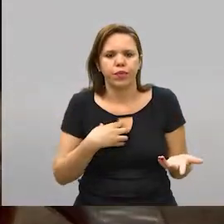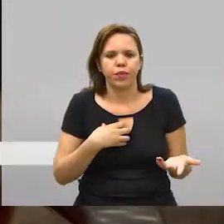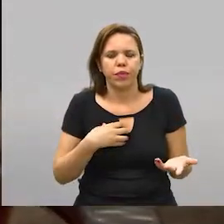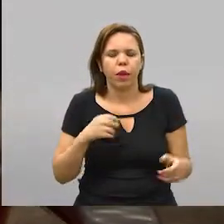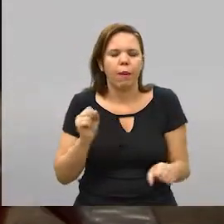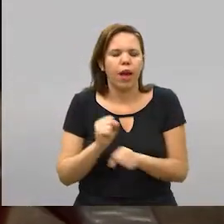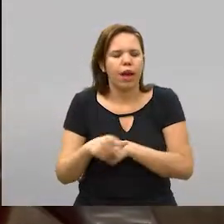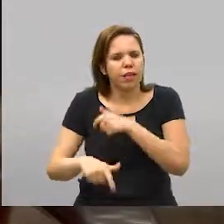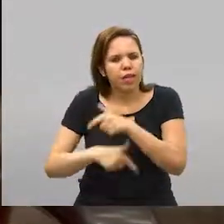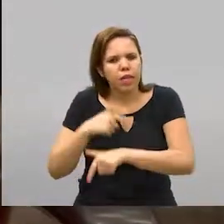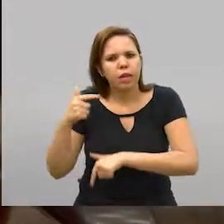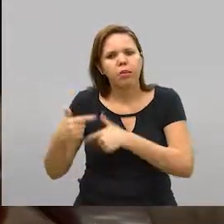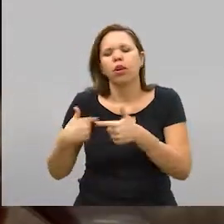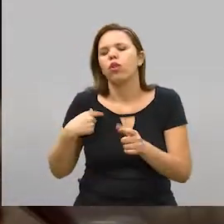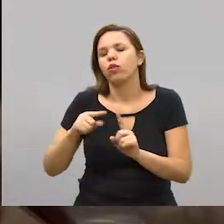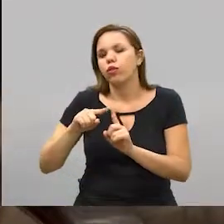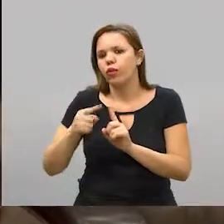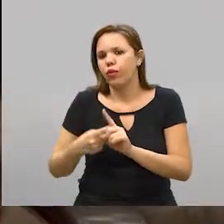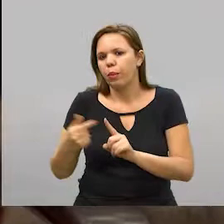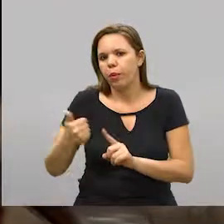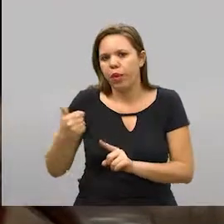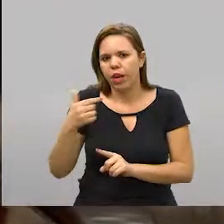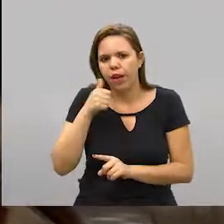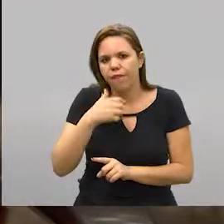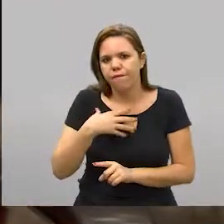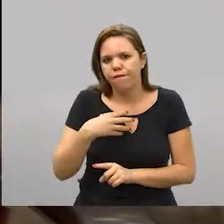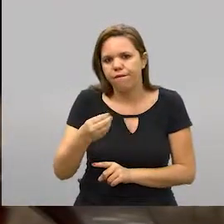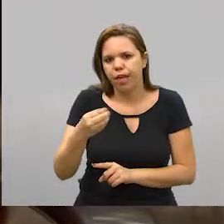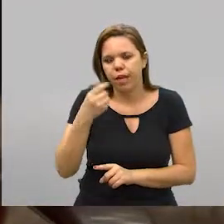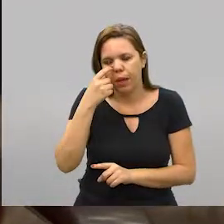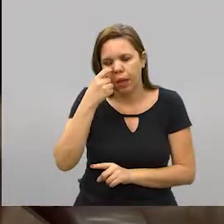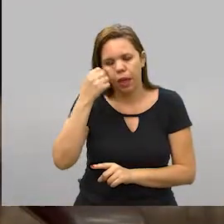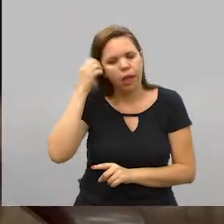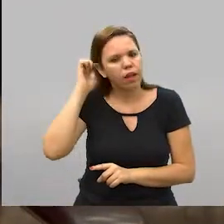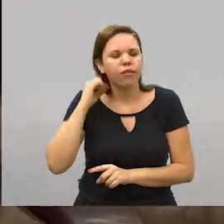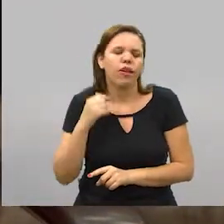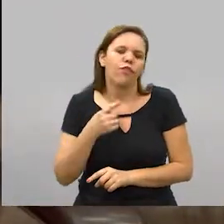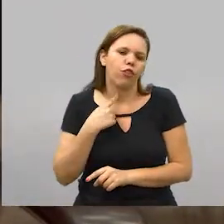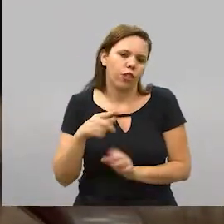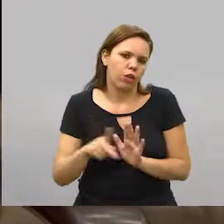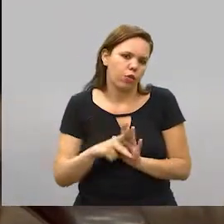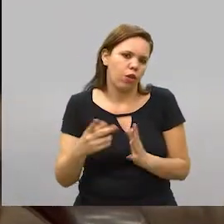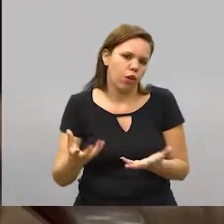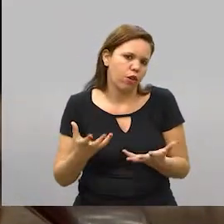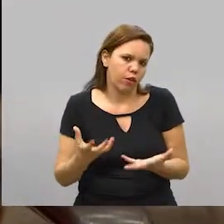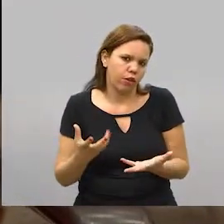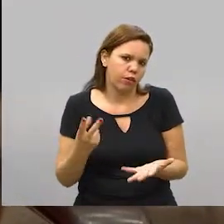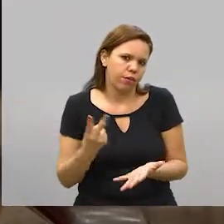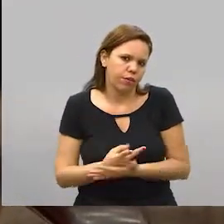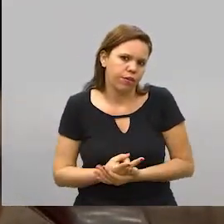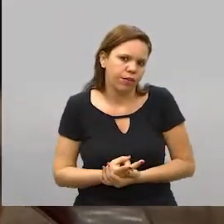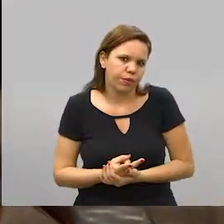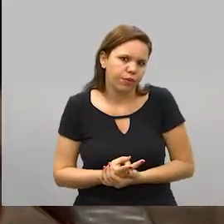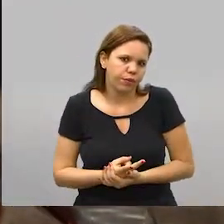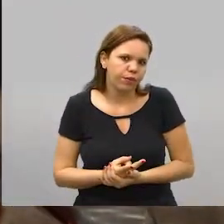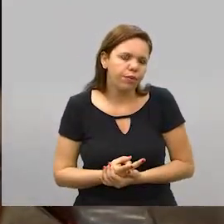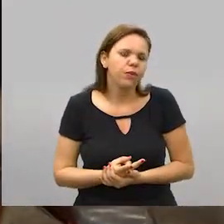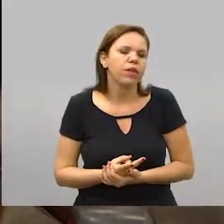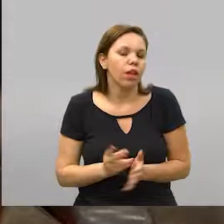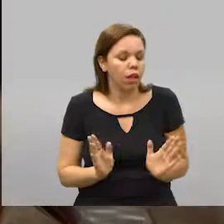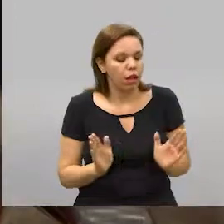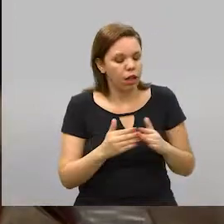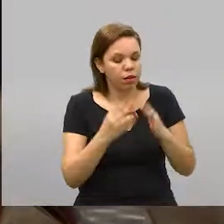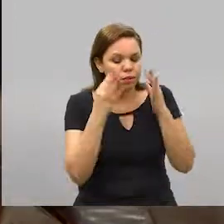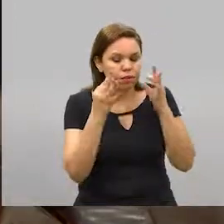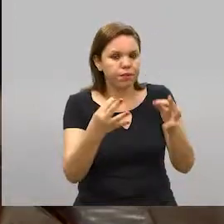Eu dei uma parada na minha carreira quando eu engravidei da minha primeira filha e foi intencional, uma coisa que eu queria mesmo, dedicar